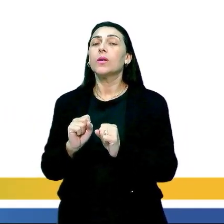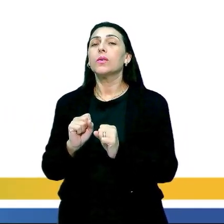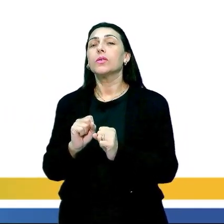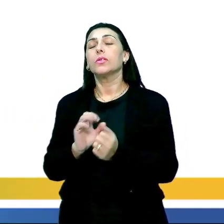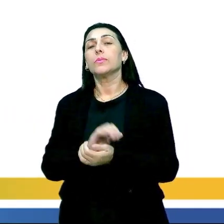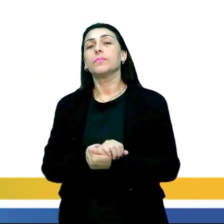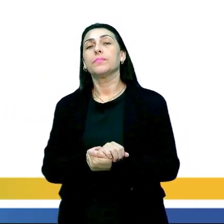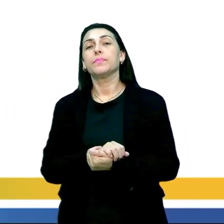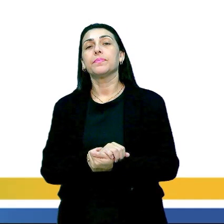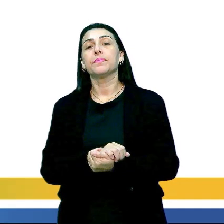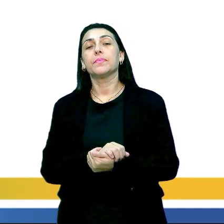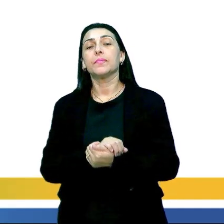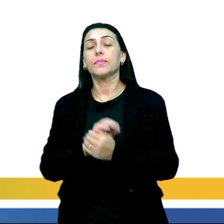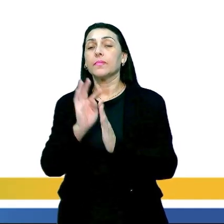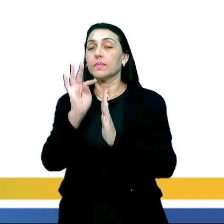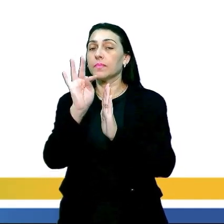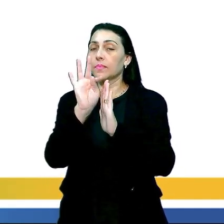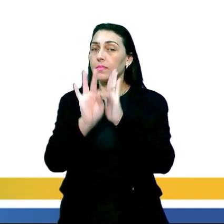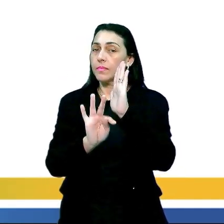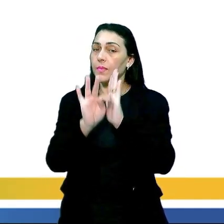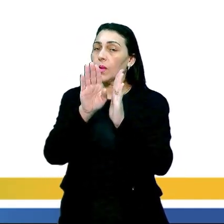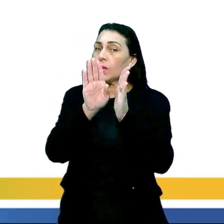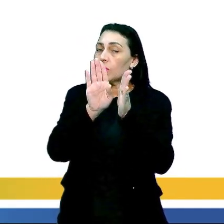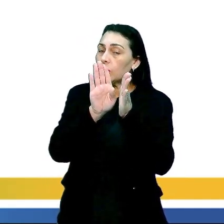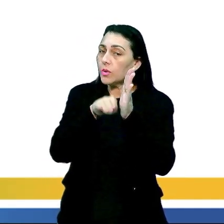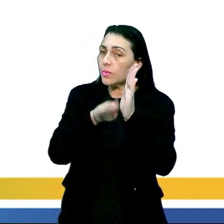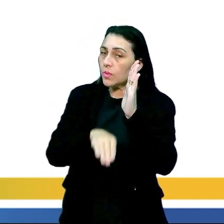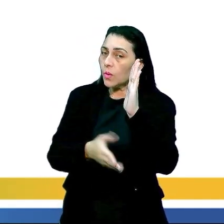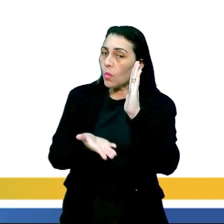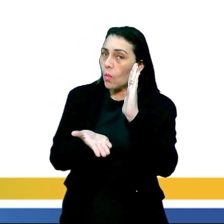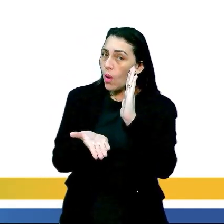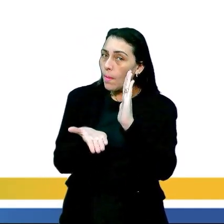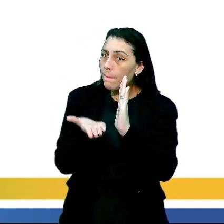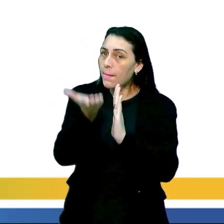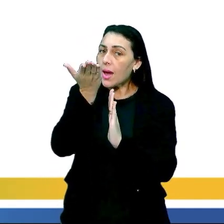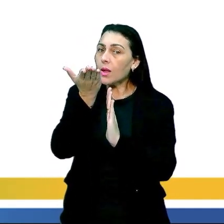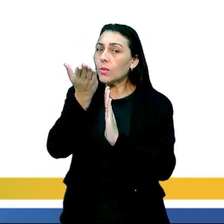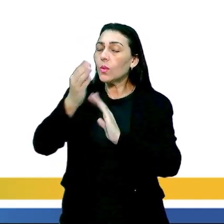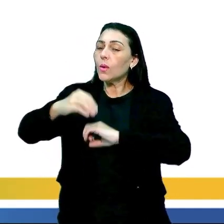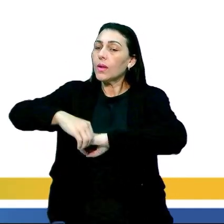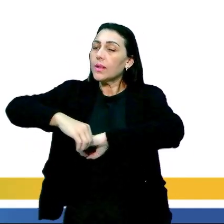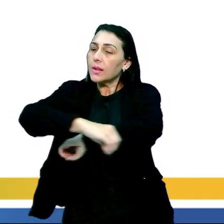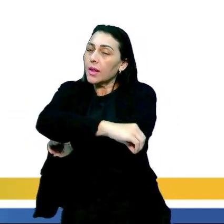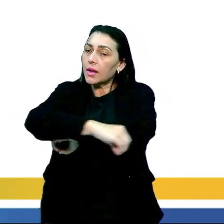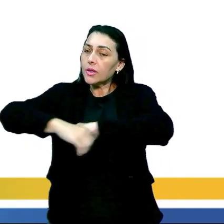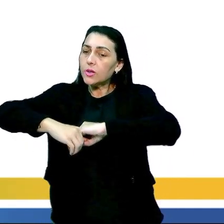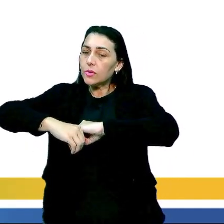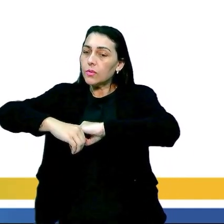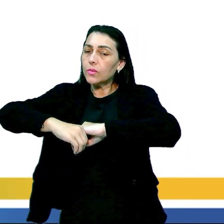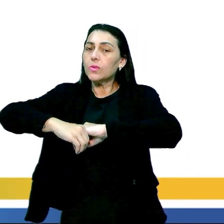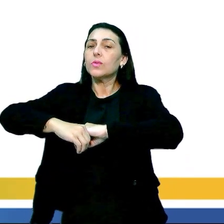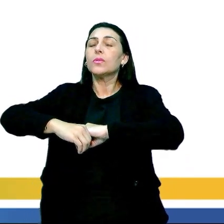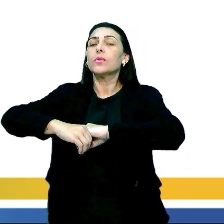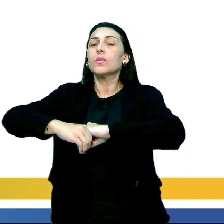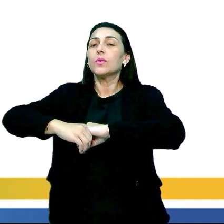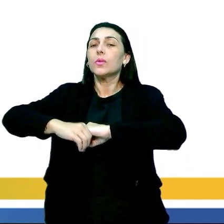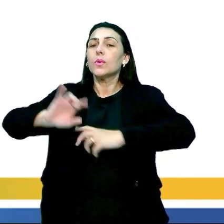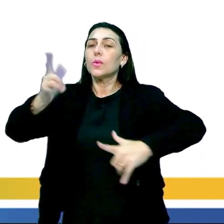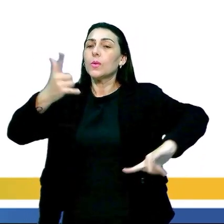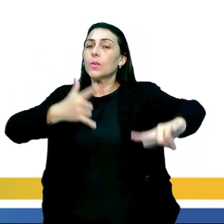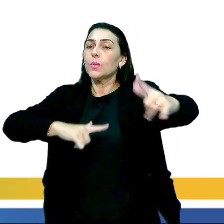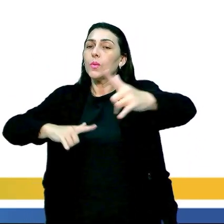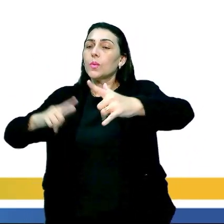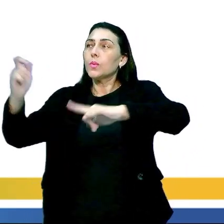seguinte forma: a temperatura diminui com o aumento da latitude, ou seja, a radiação